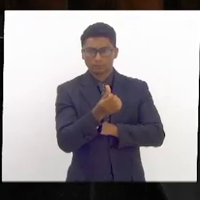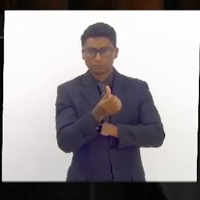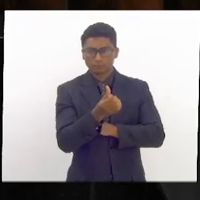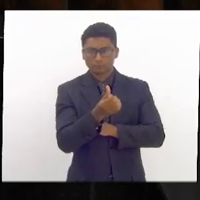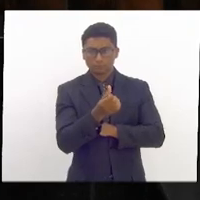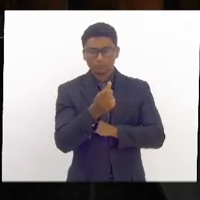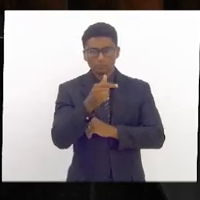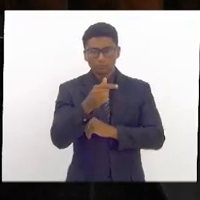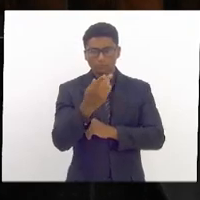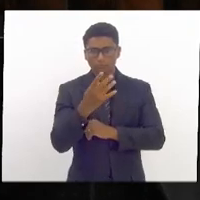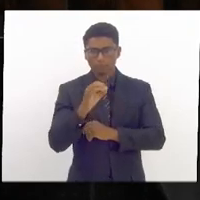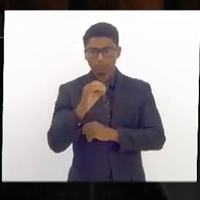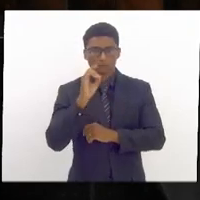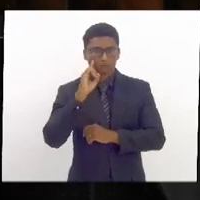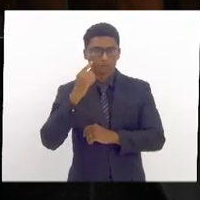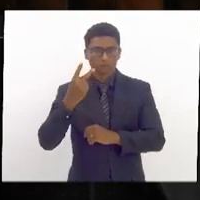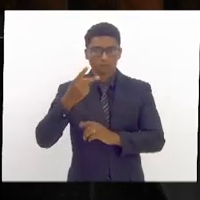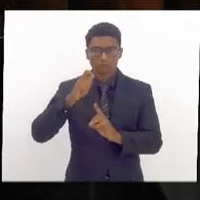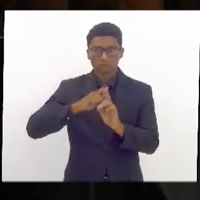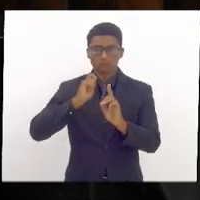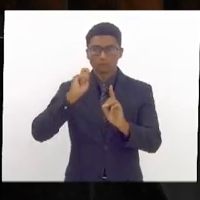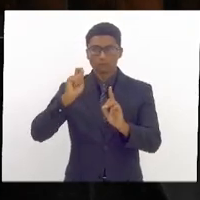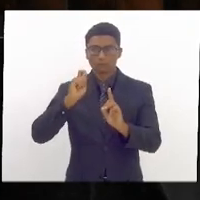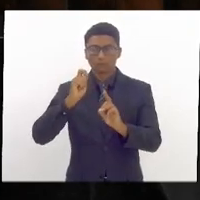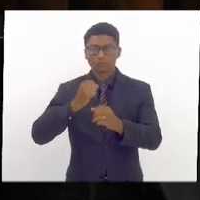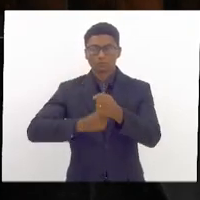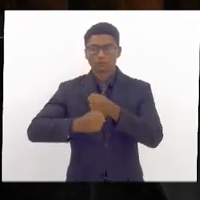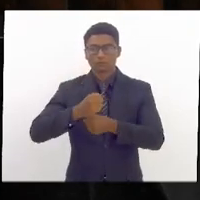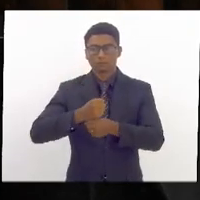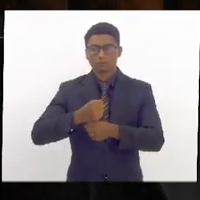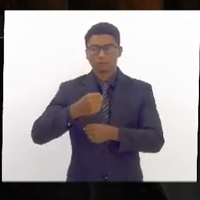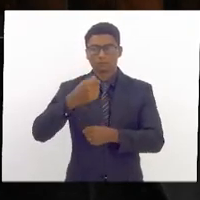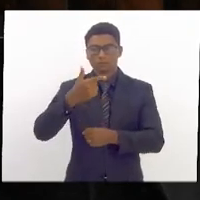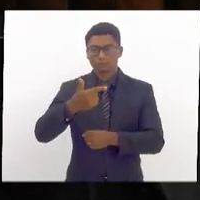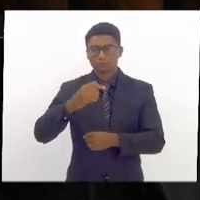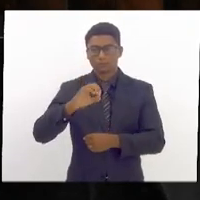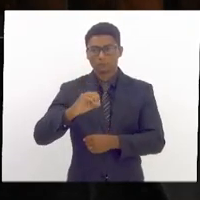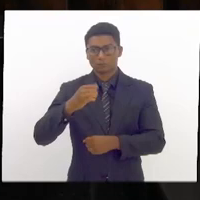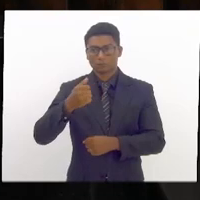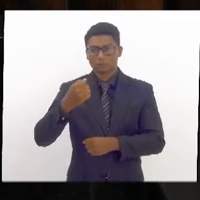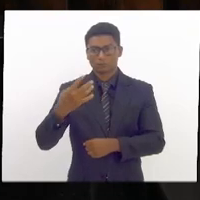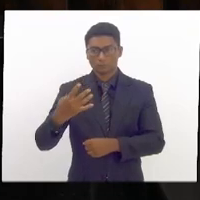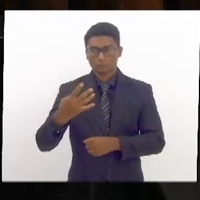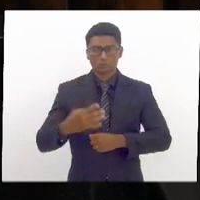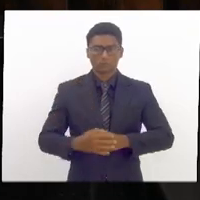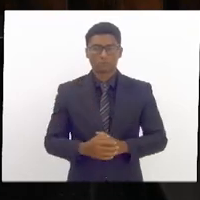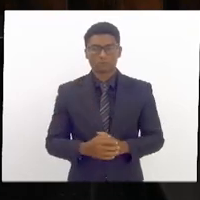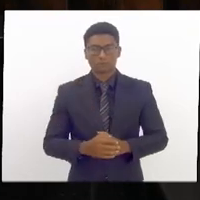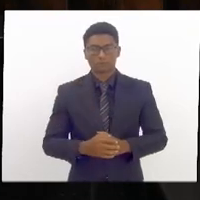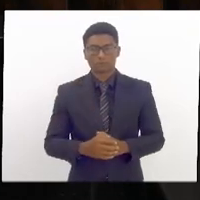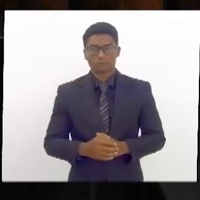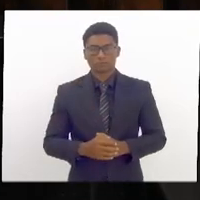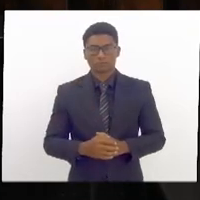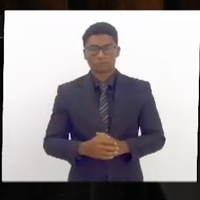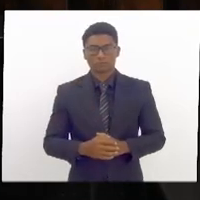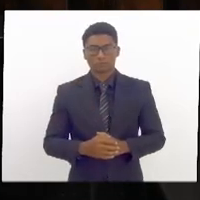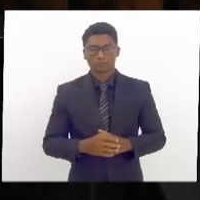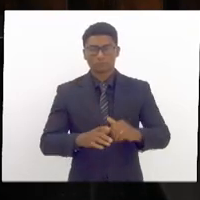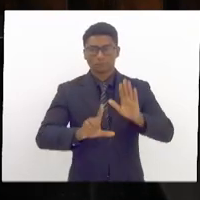6.740, de 2 de abril de 2014. E esta